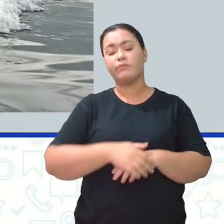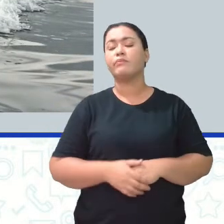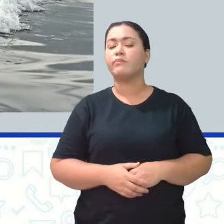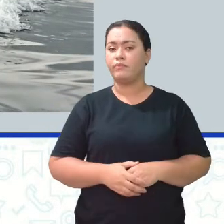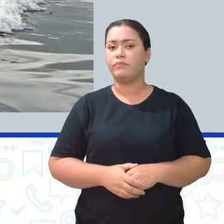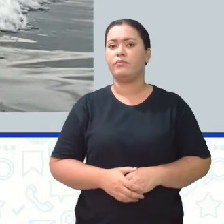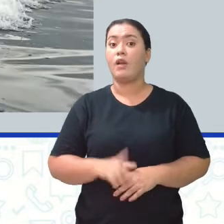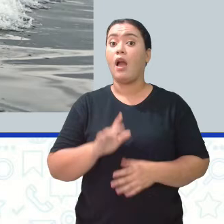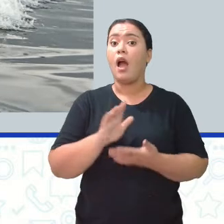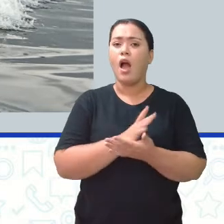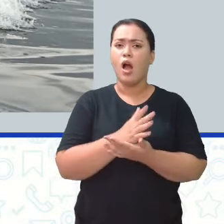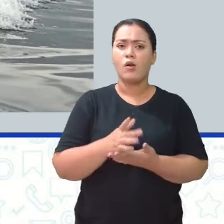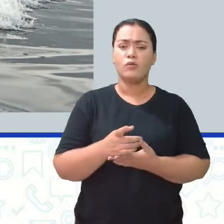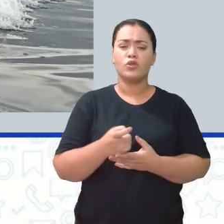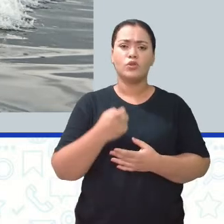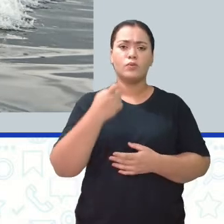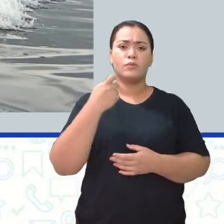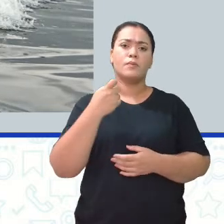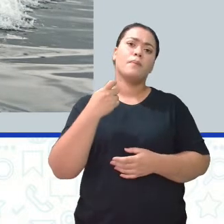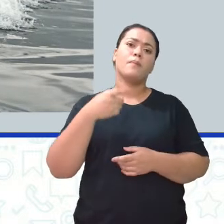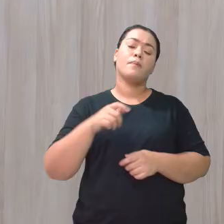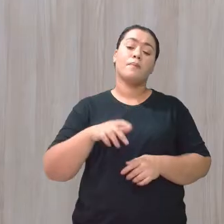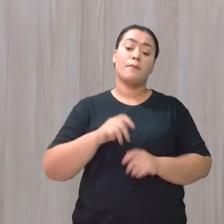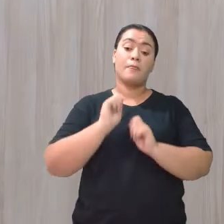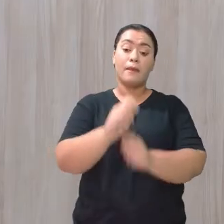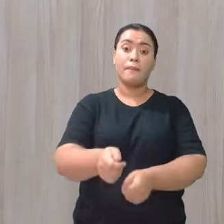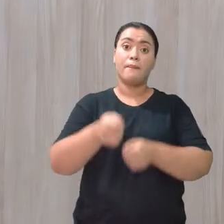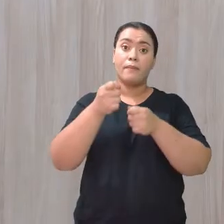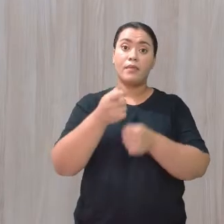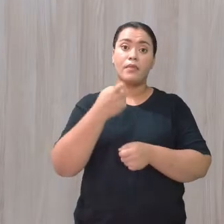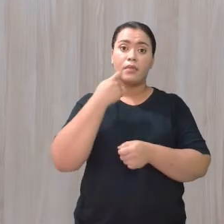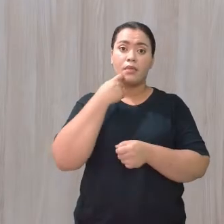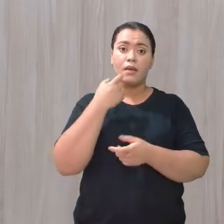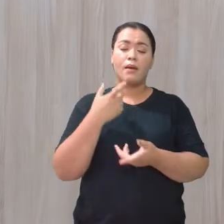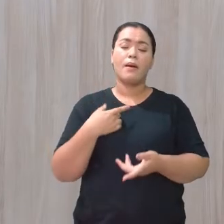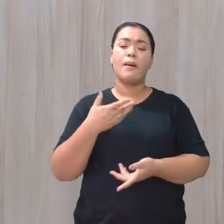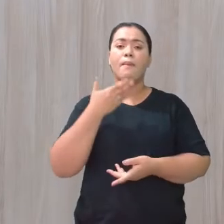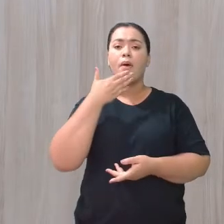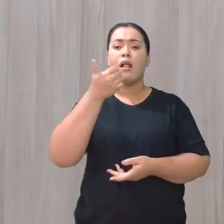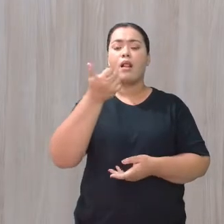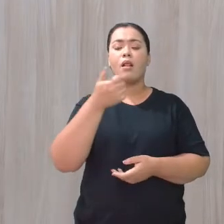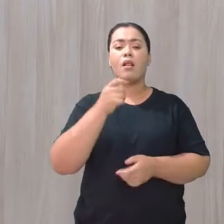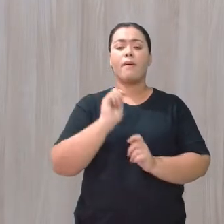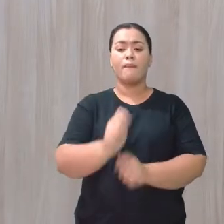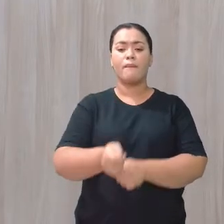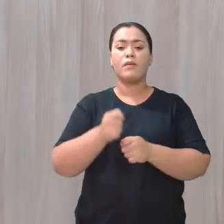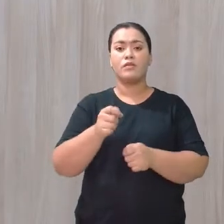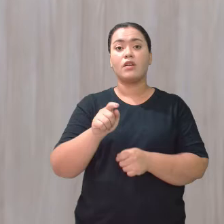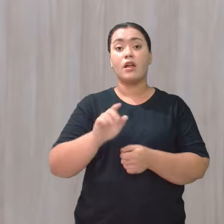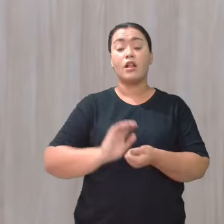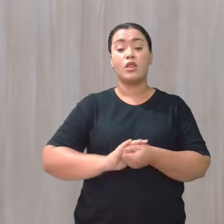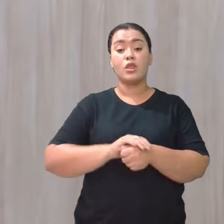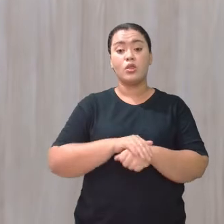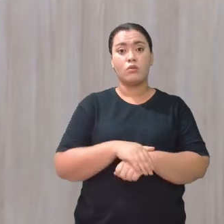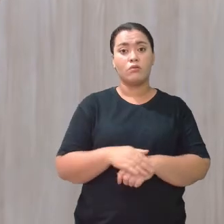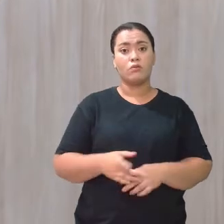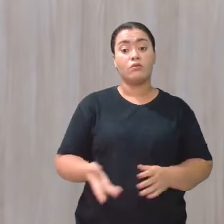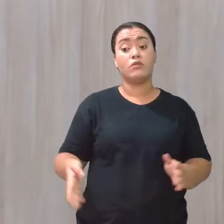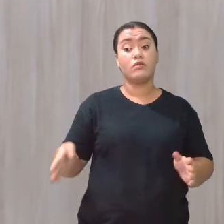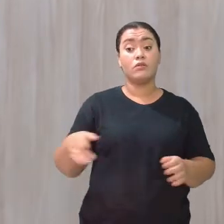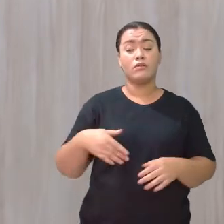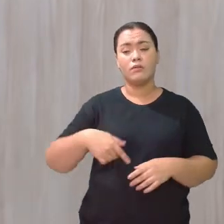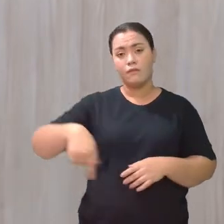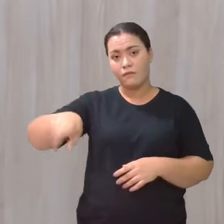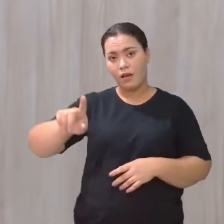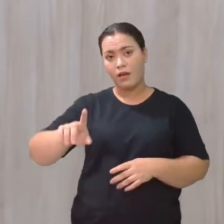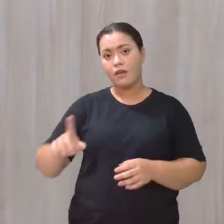que alguns pescadores, eles preferem pescar durante a noite e volta durante o dia, porque eles vão conseguir